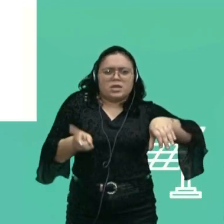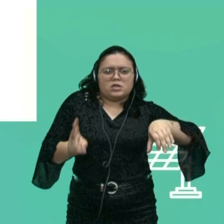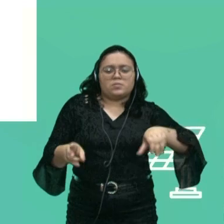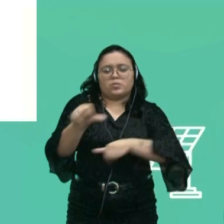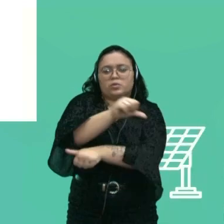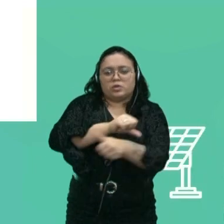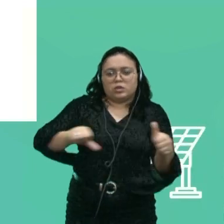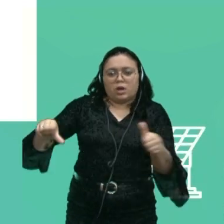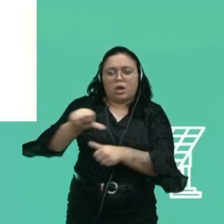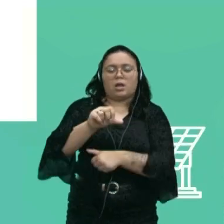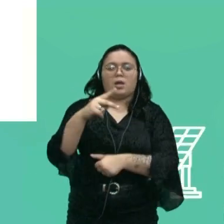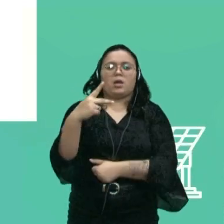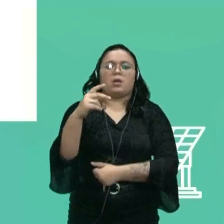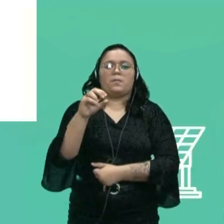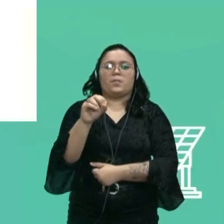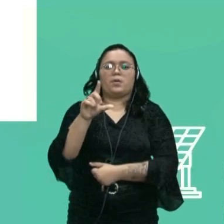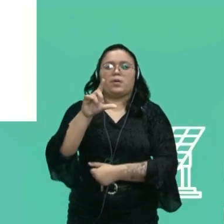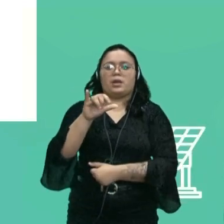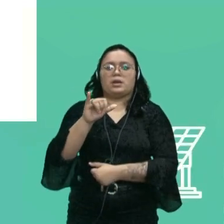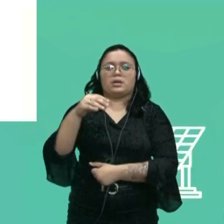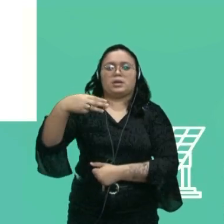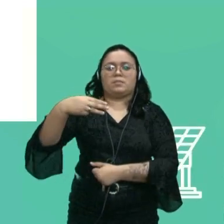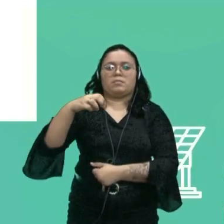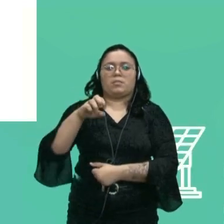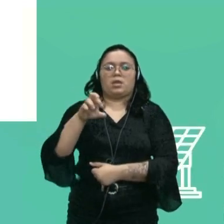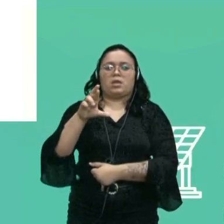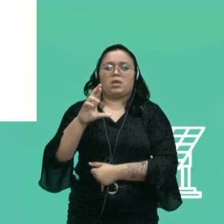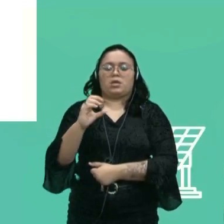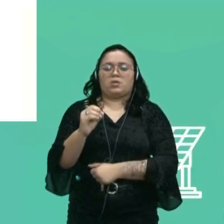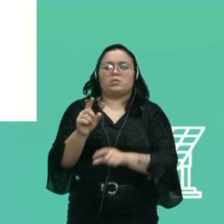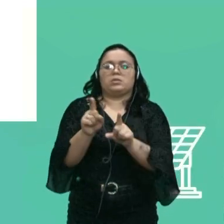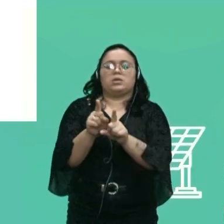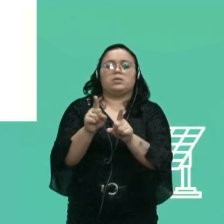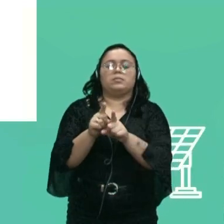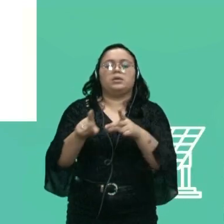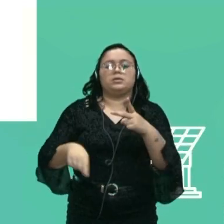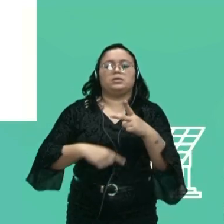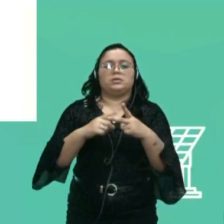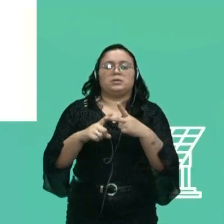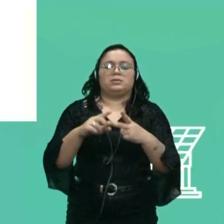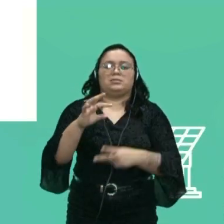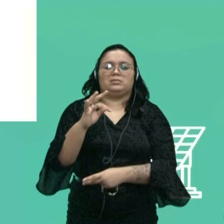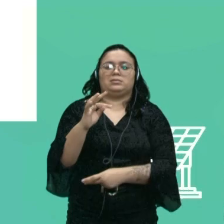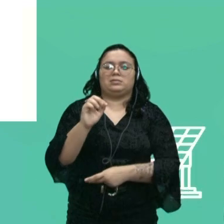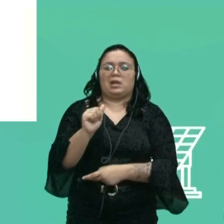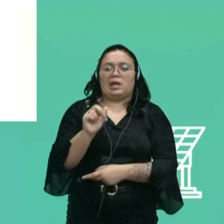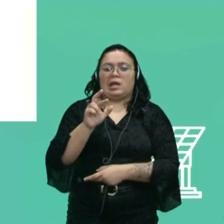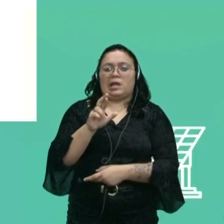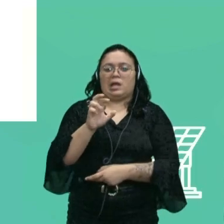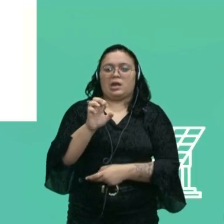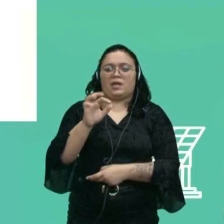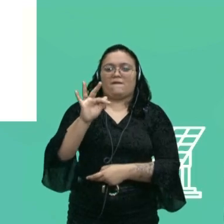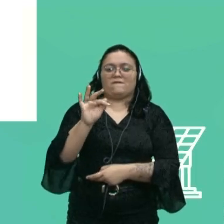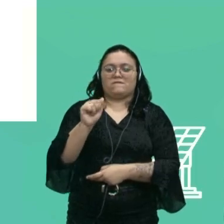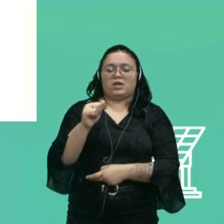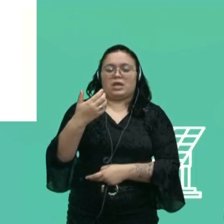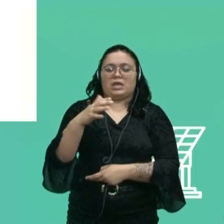com encavizamento de polímero. É preciso se investir em cromatografia para tarifação, sistemas